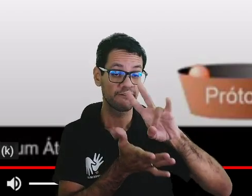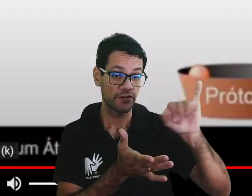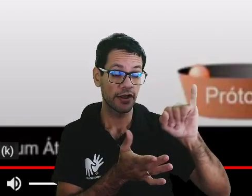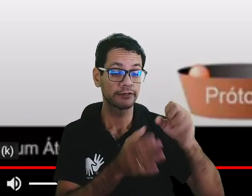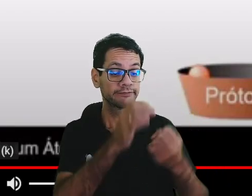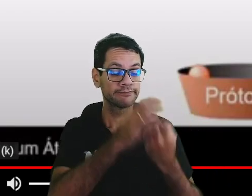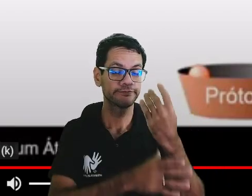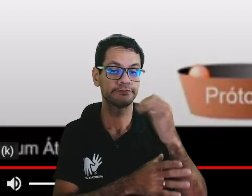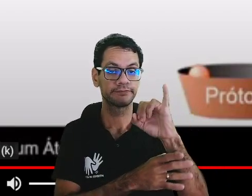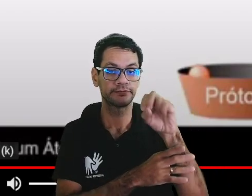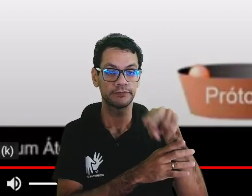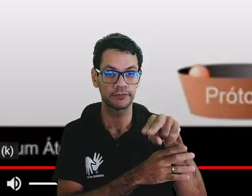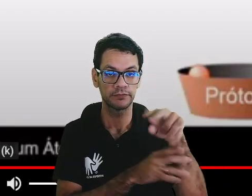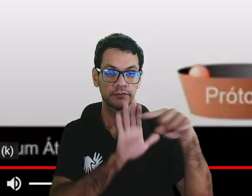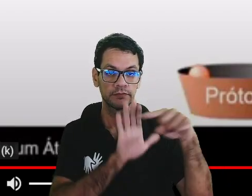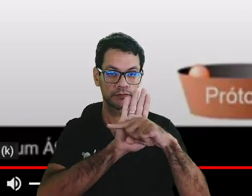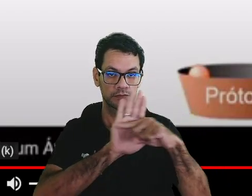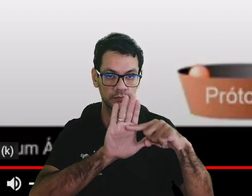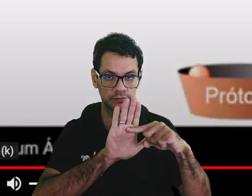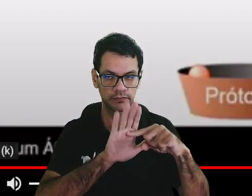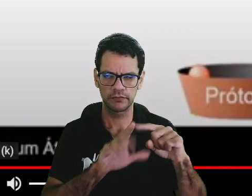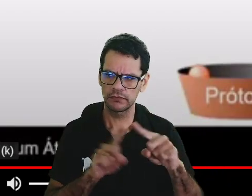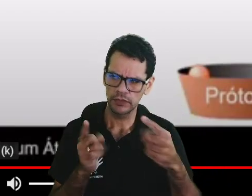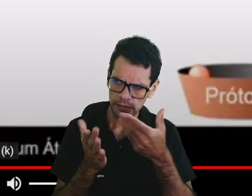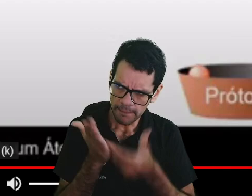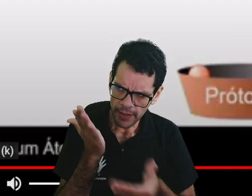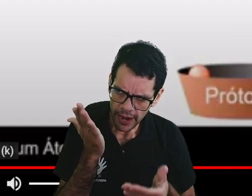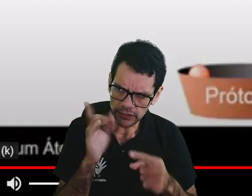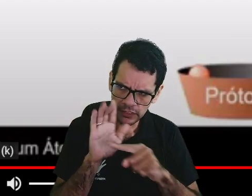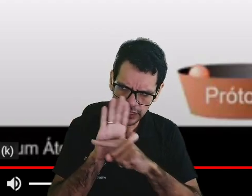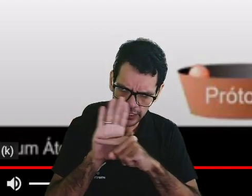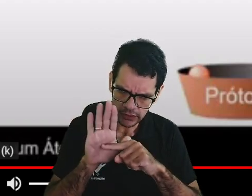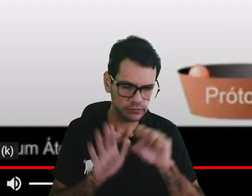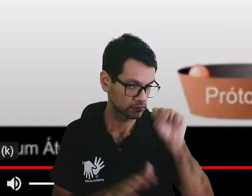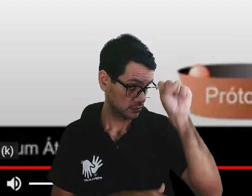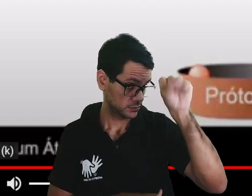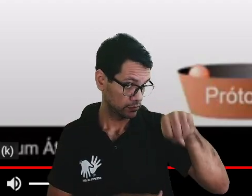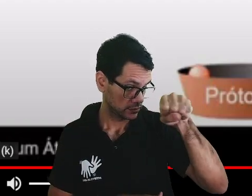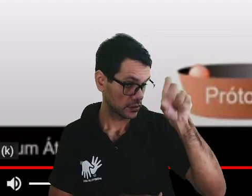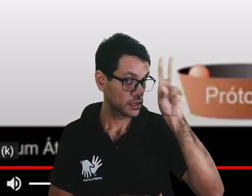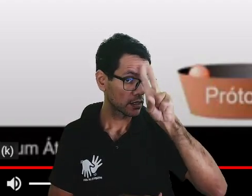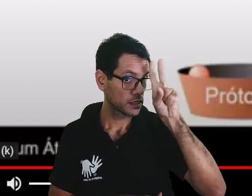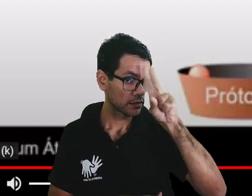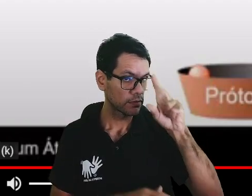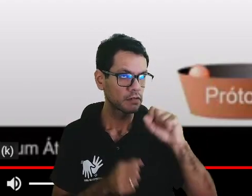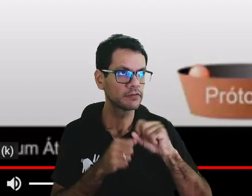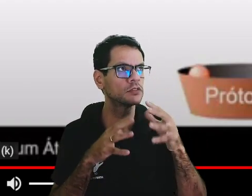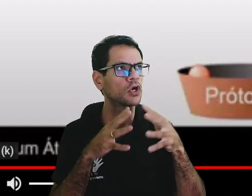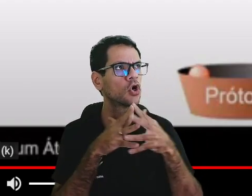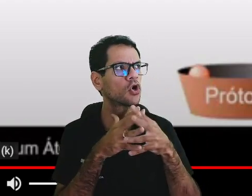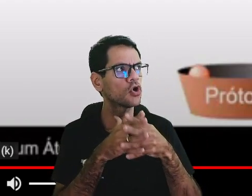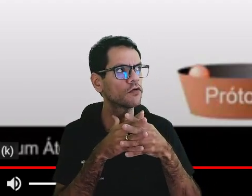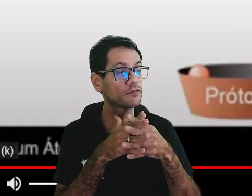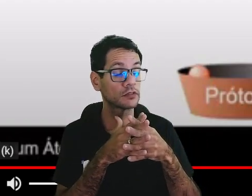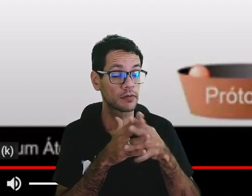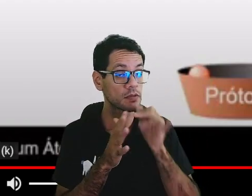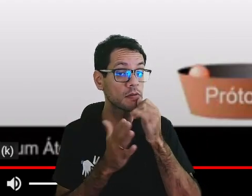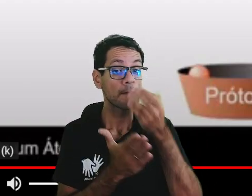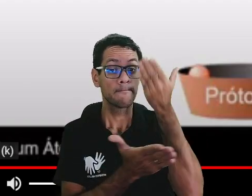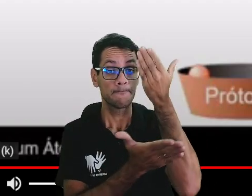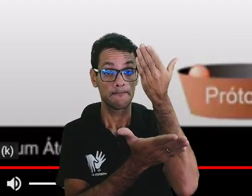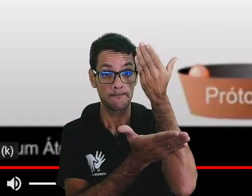elétrica negativa. Ah, mas quem perde fica negativo? Sim, vamos lembrar disso. Às vezes a gente faz essa confusão. Quem perde